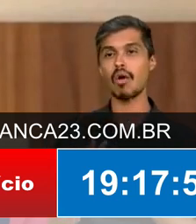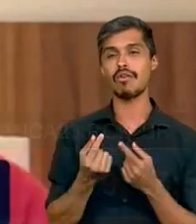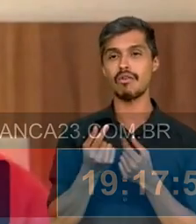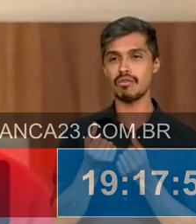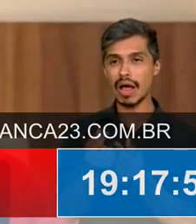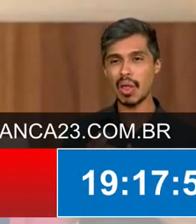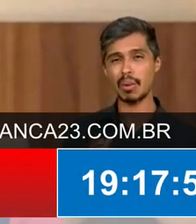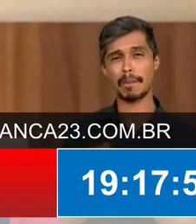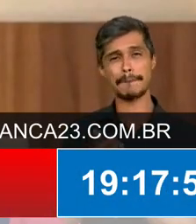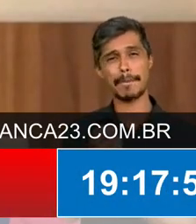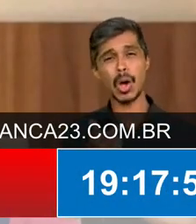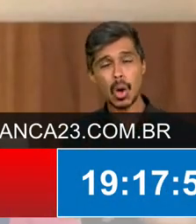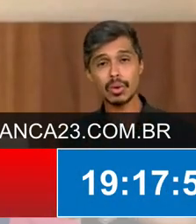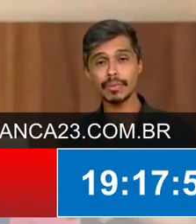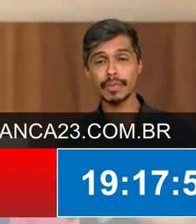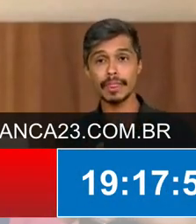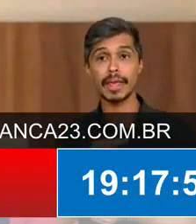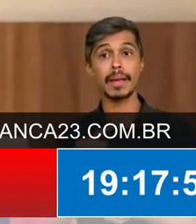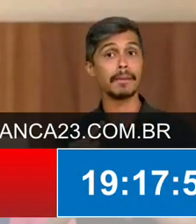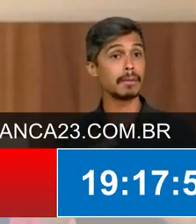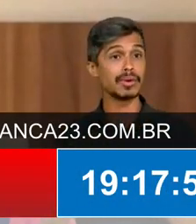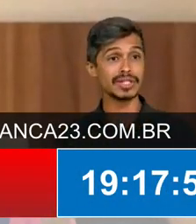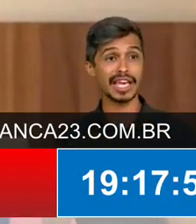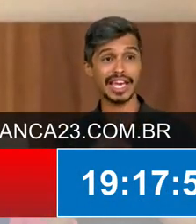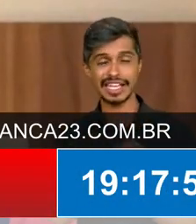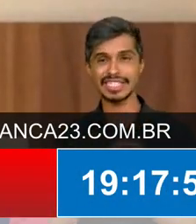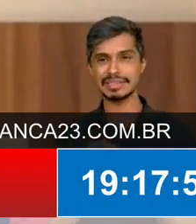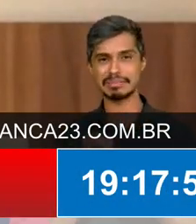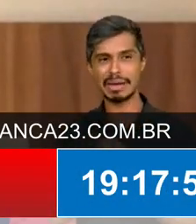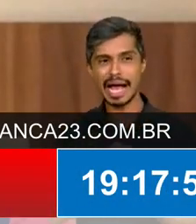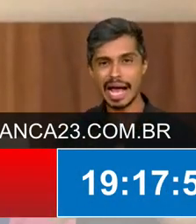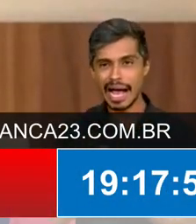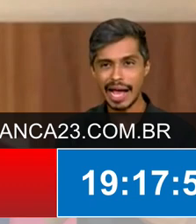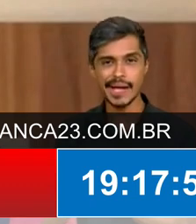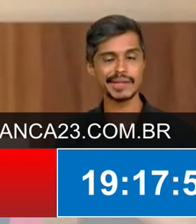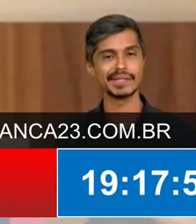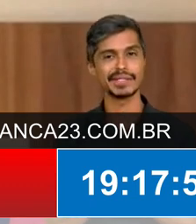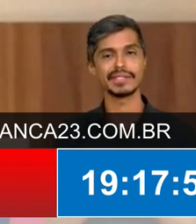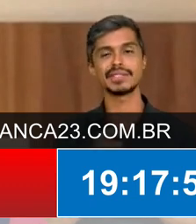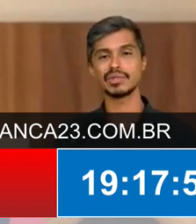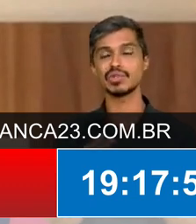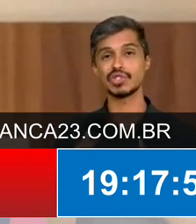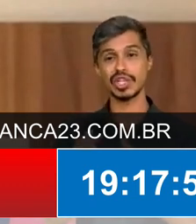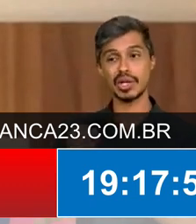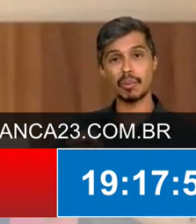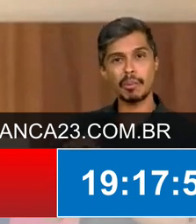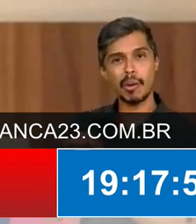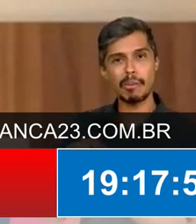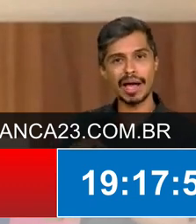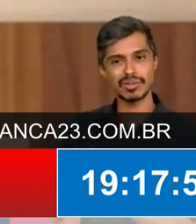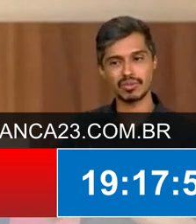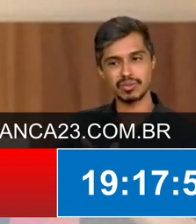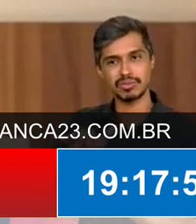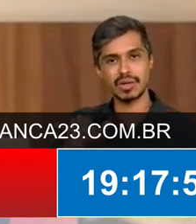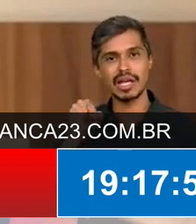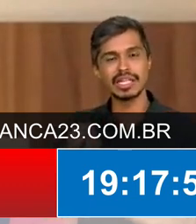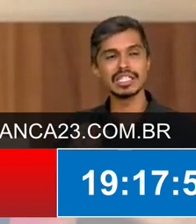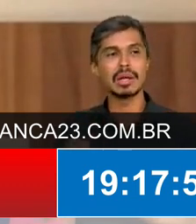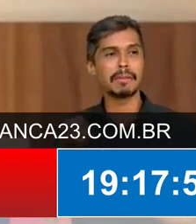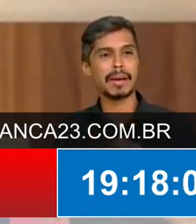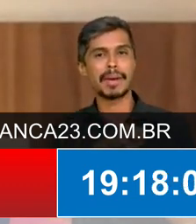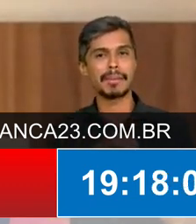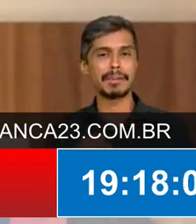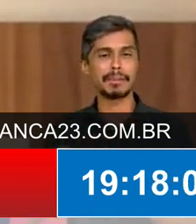insuficiente quanto para eles terem que gastar eh parte das suas reservas eh são